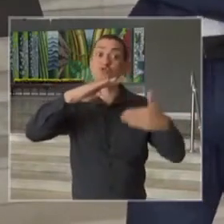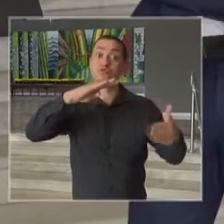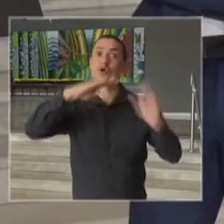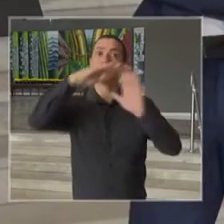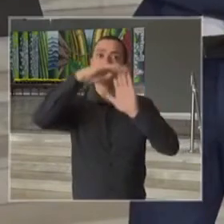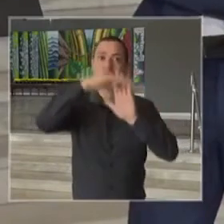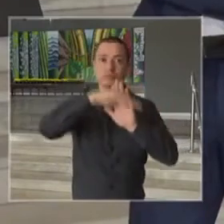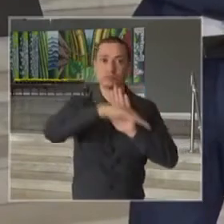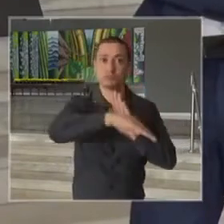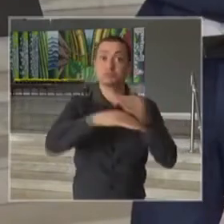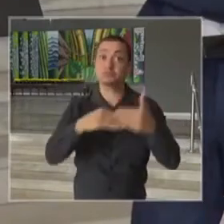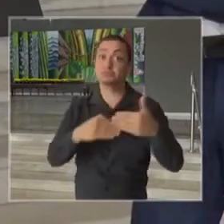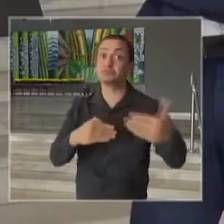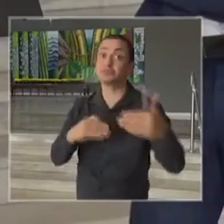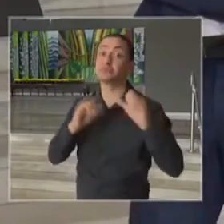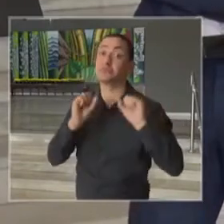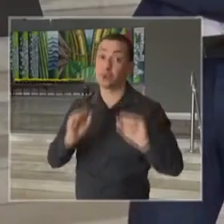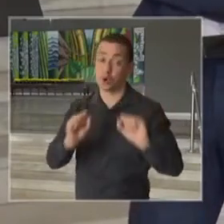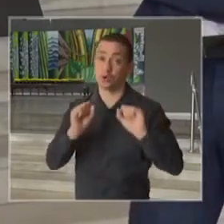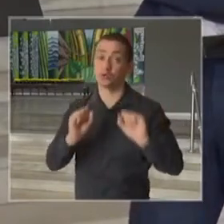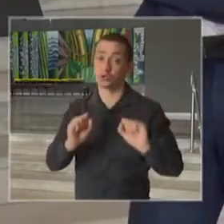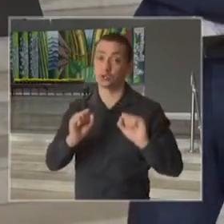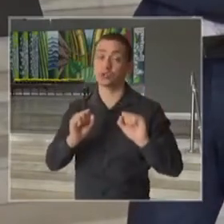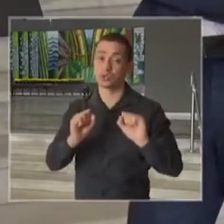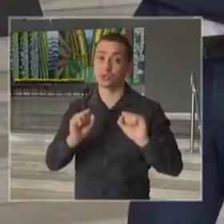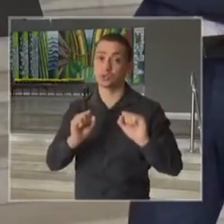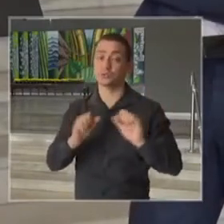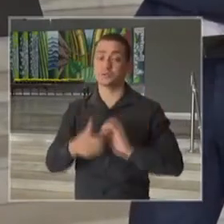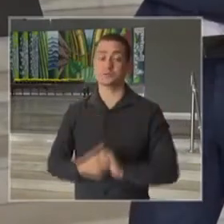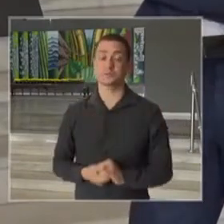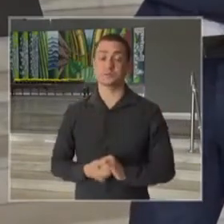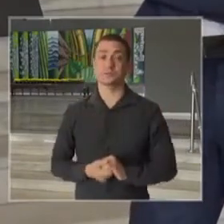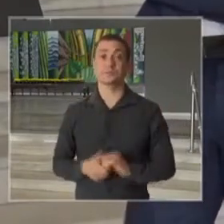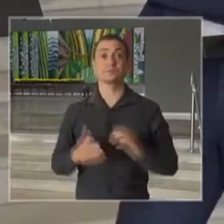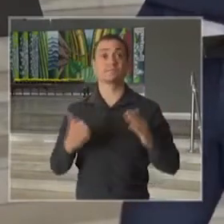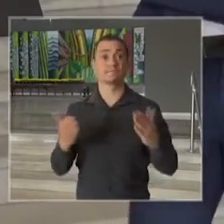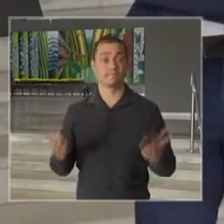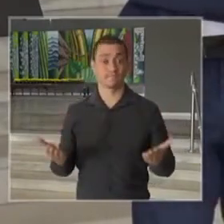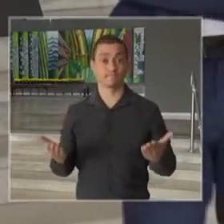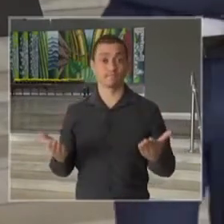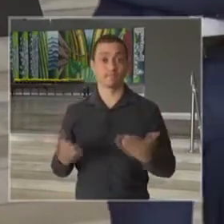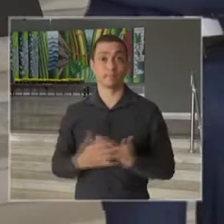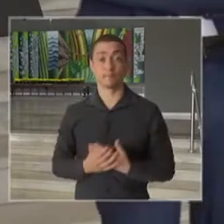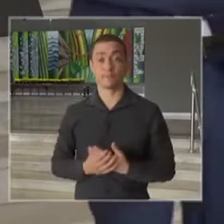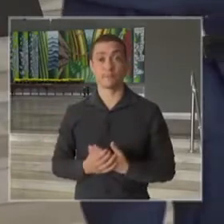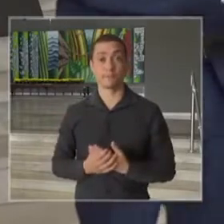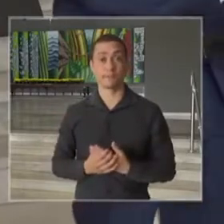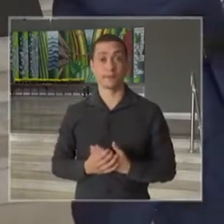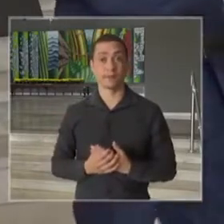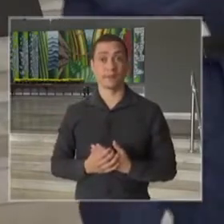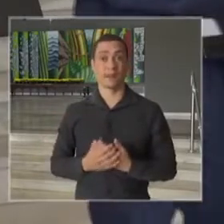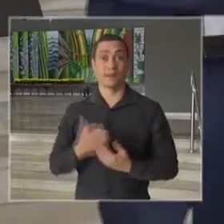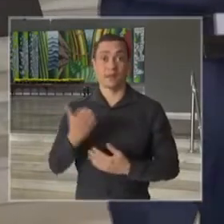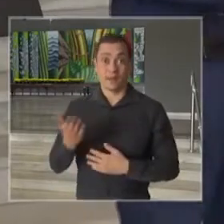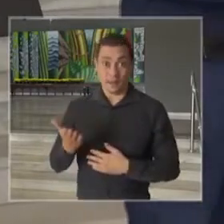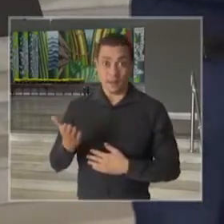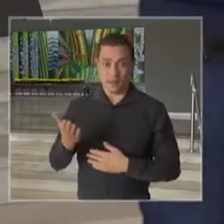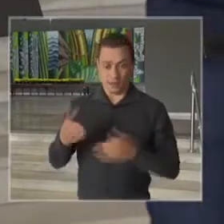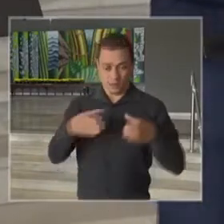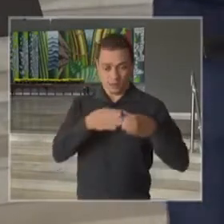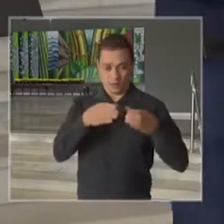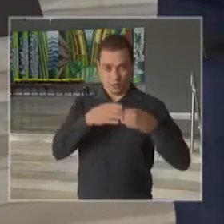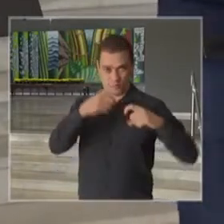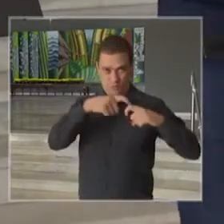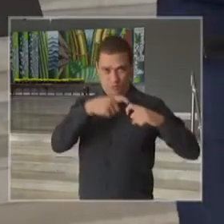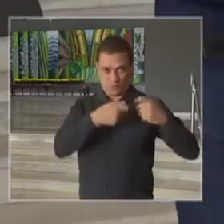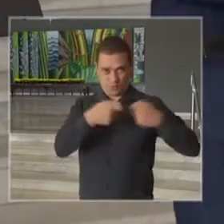progressiva daqui para frente, como nós tínhamos previsto. de forma que, nesse sentido, o Centro de